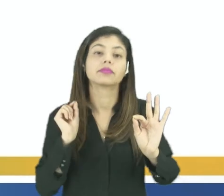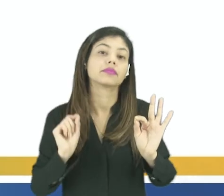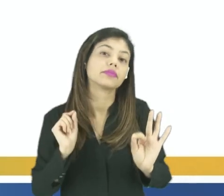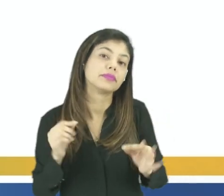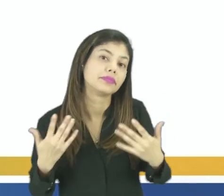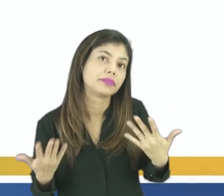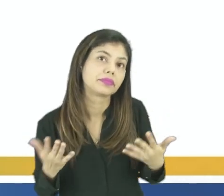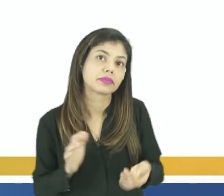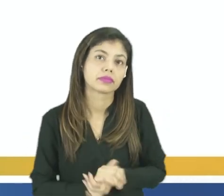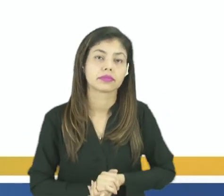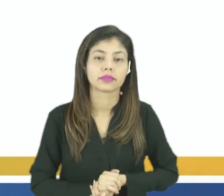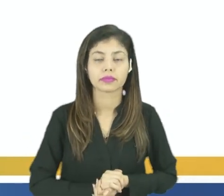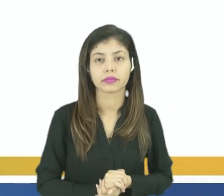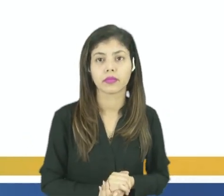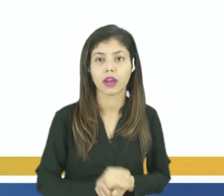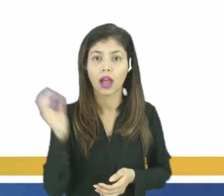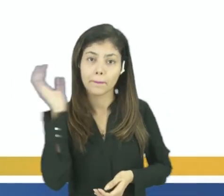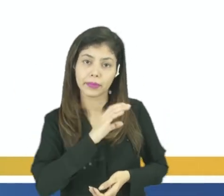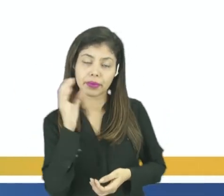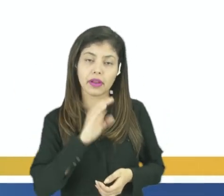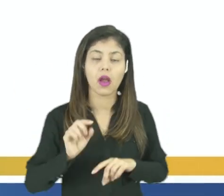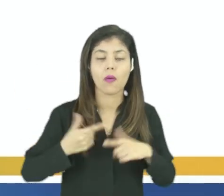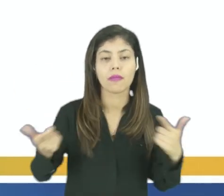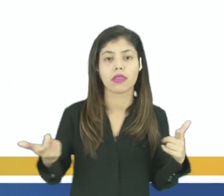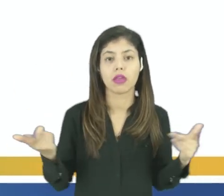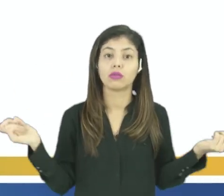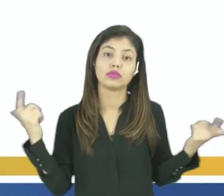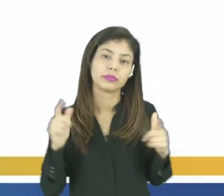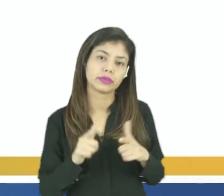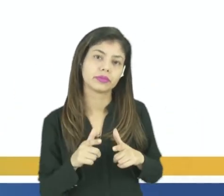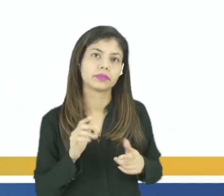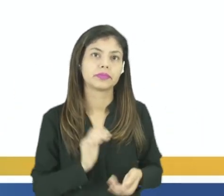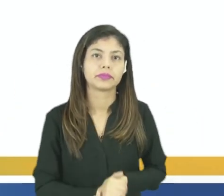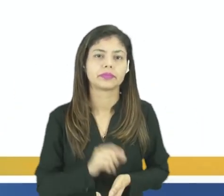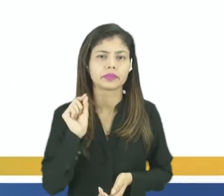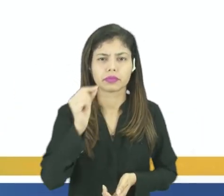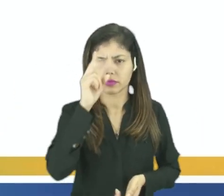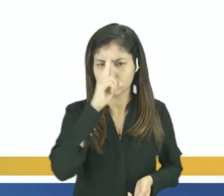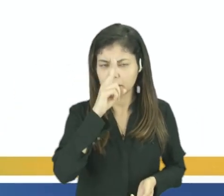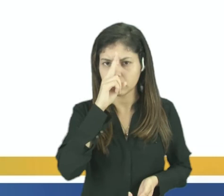aula, inclusive, que se mudasse ia mudar a cor do objeto, né? Lá naquela fotinha do